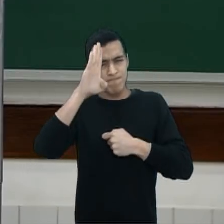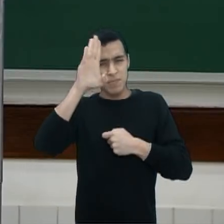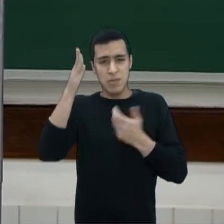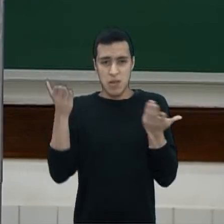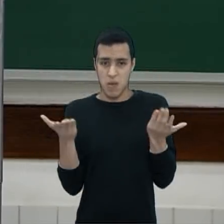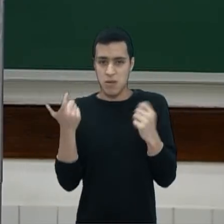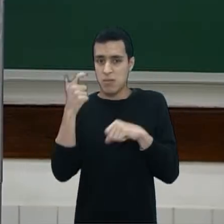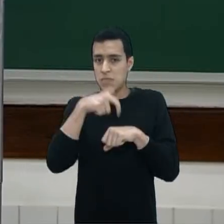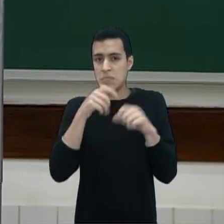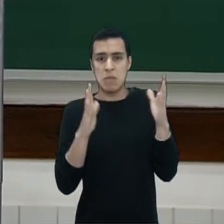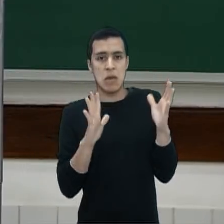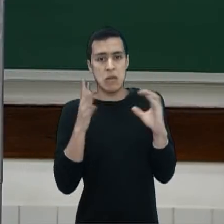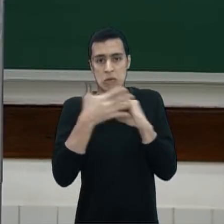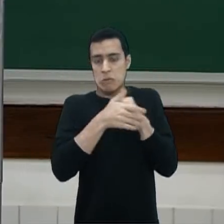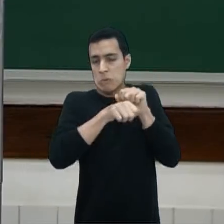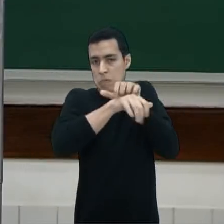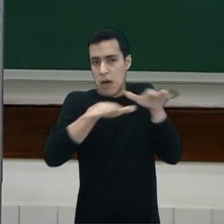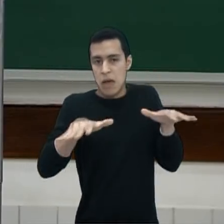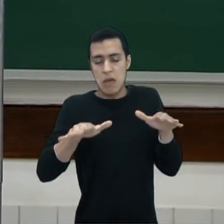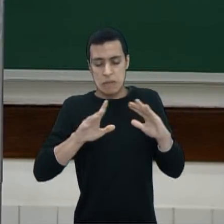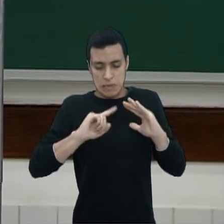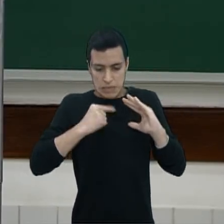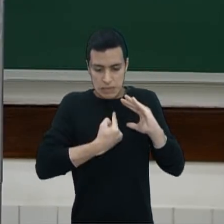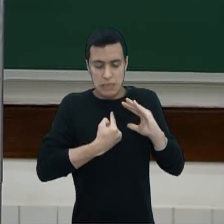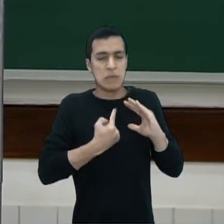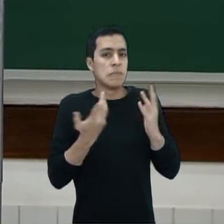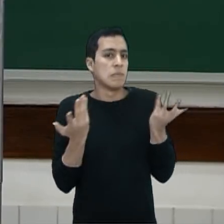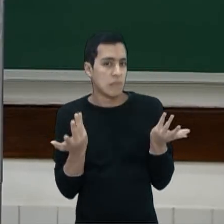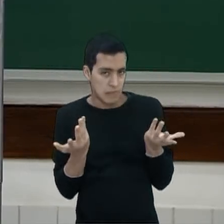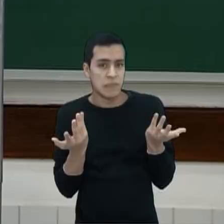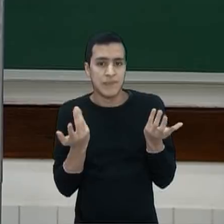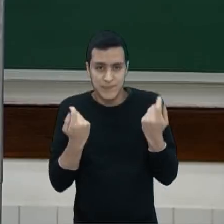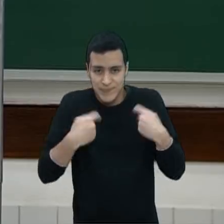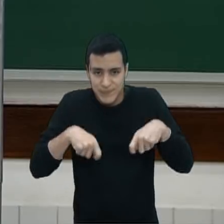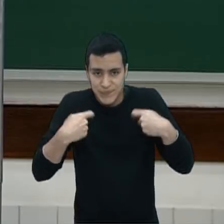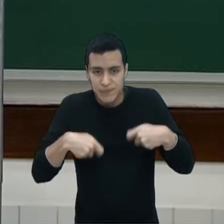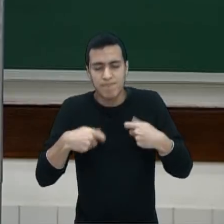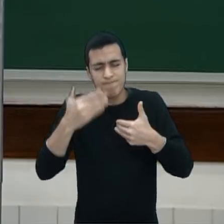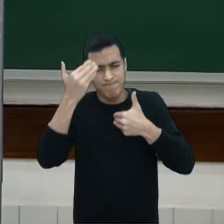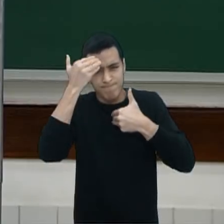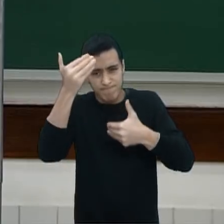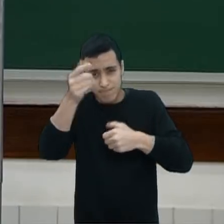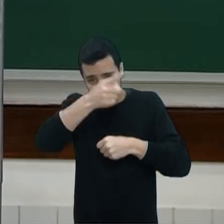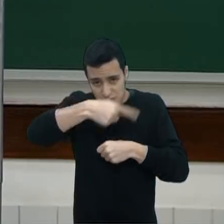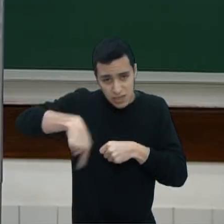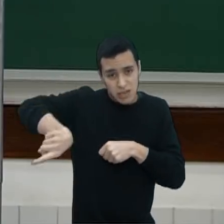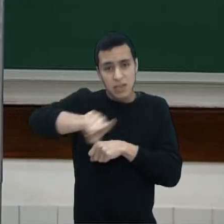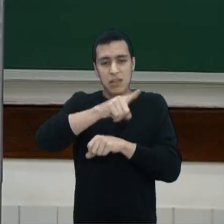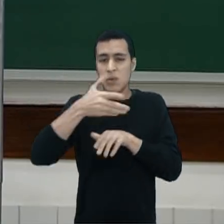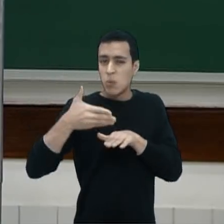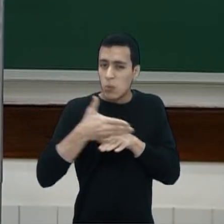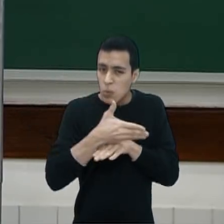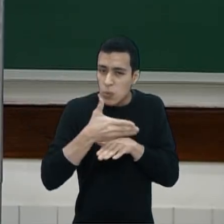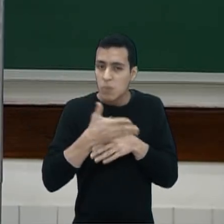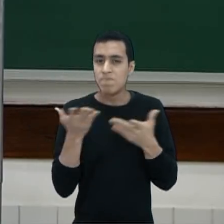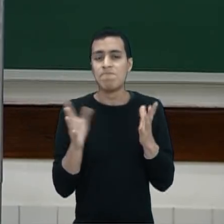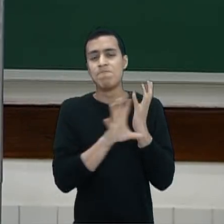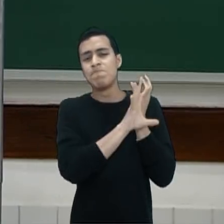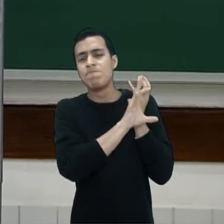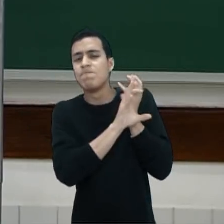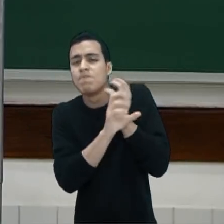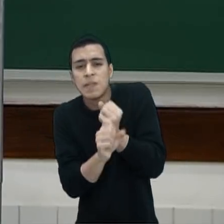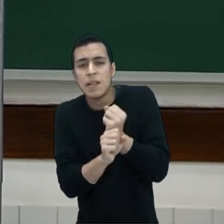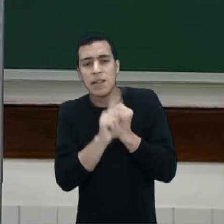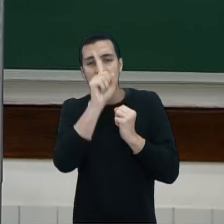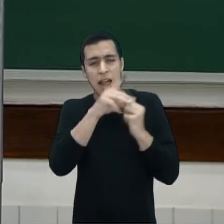de pandemia, de recolhimento, de reclusão nossa aí, né? Agradeço muito a participação, né? A gente viu aí